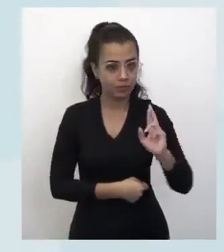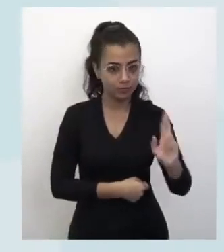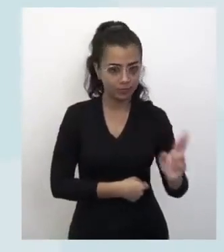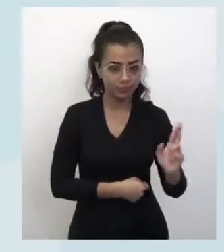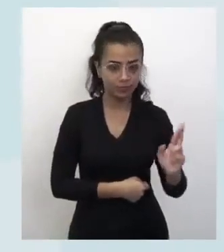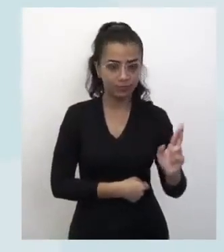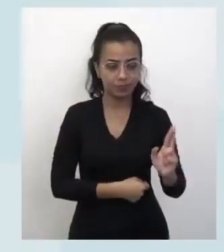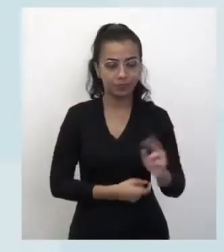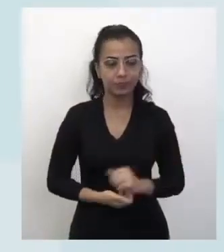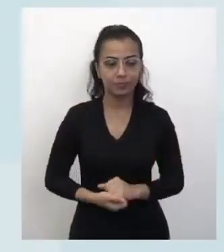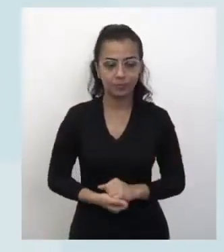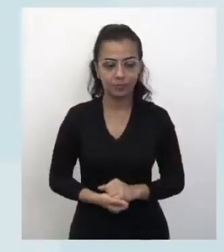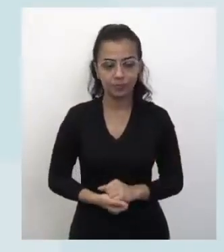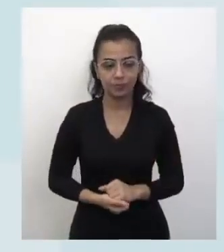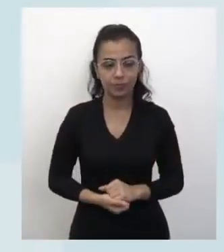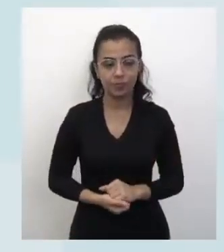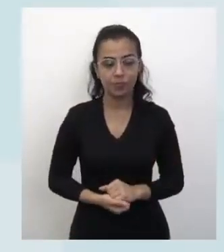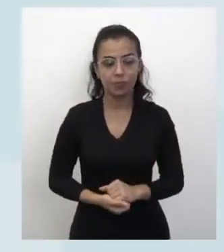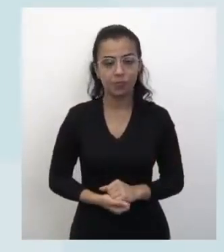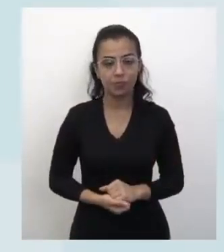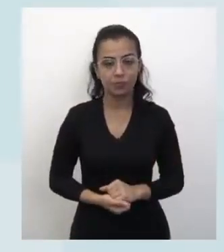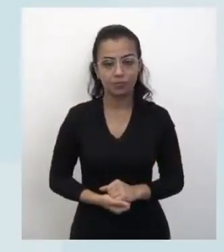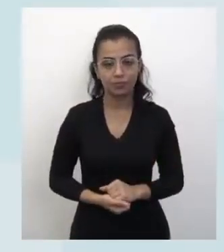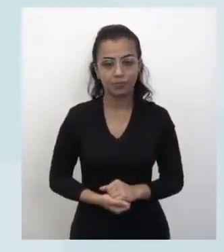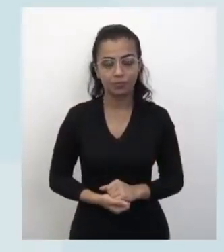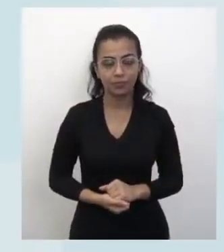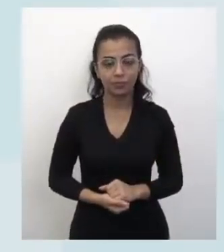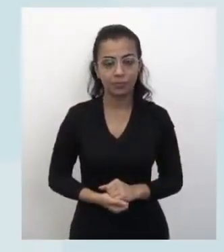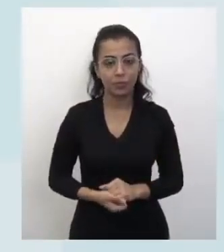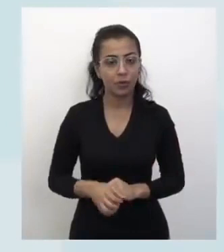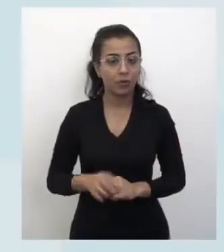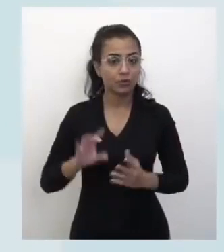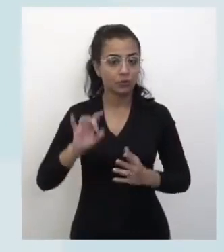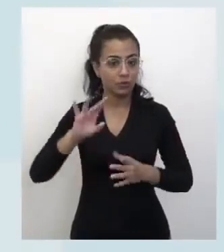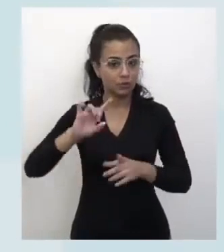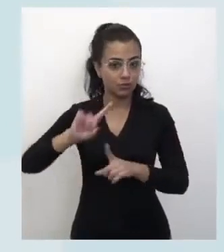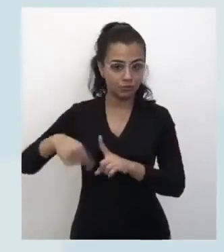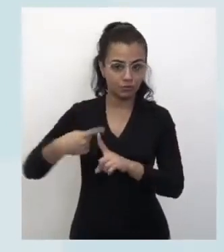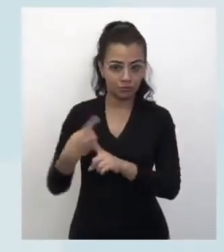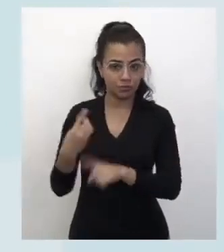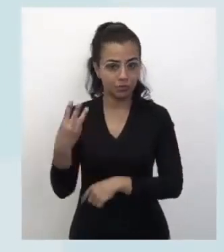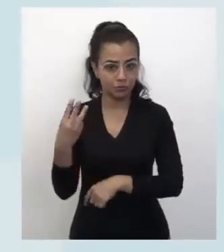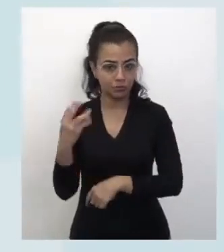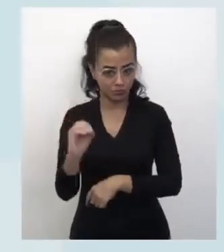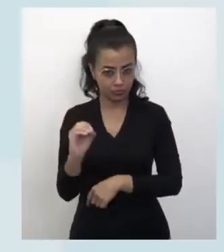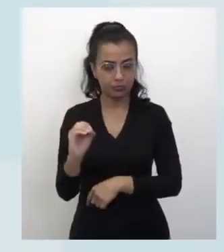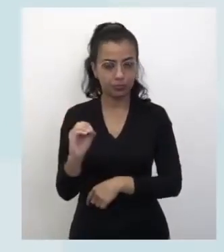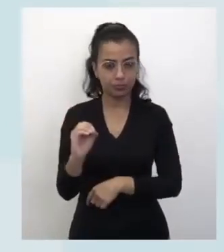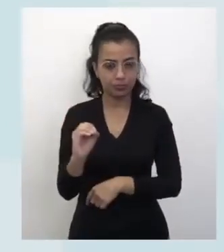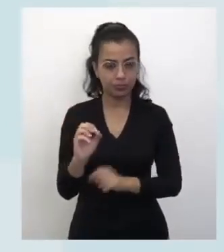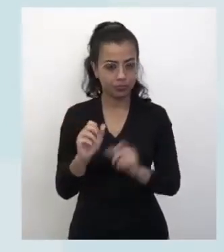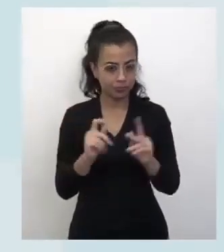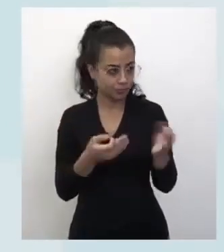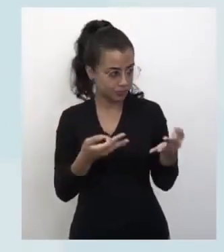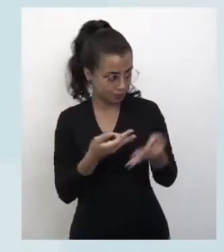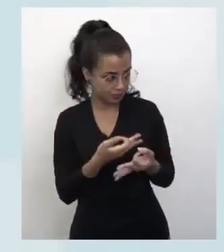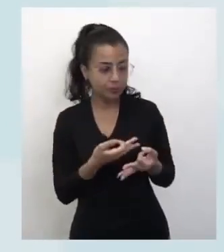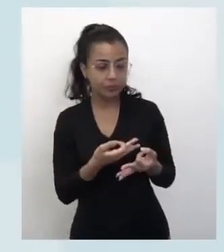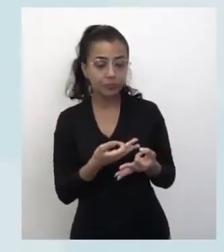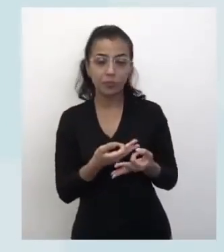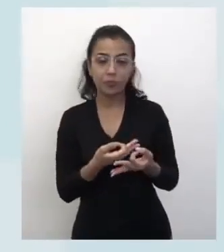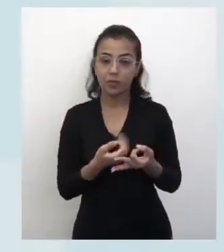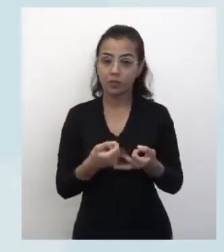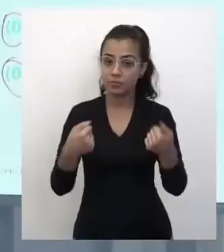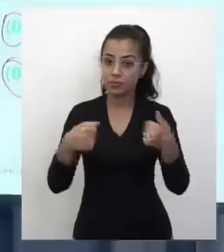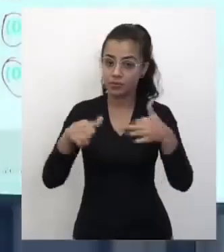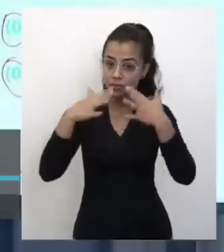2 dá 30, ó. Então, quando eu multiplicar por 2 aqui, dá 30. Beleza, Osmar? Beleza. Eu tenho que prestar